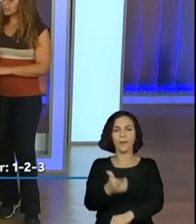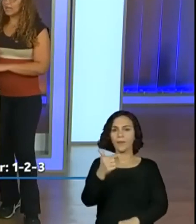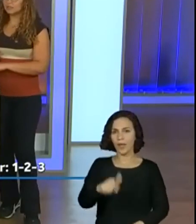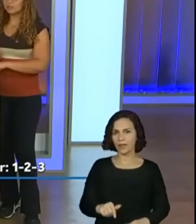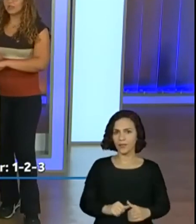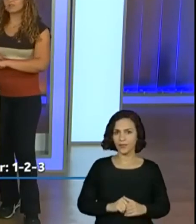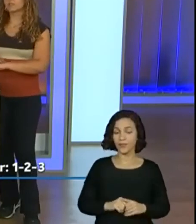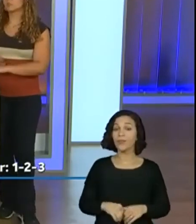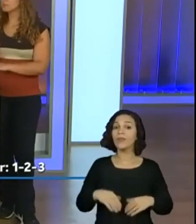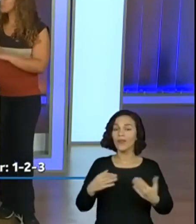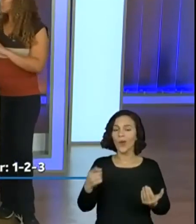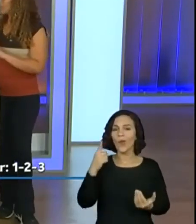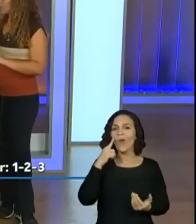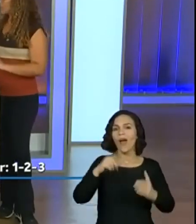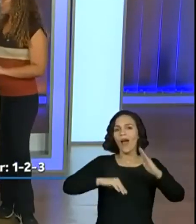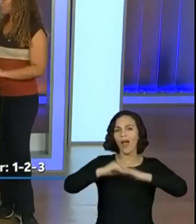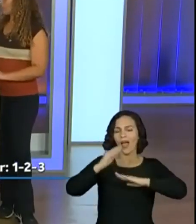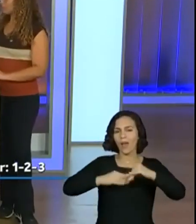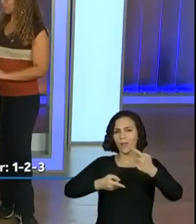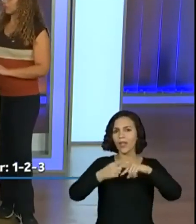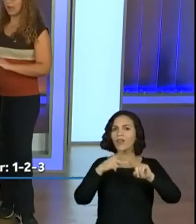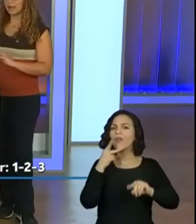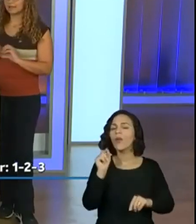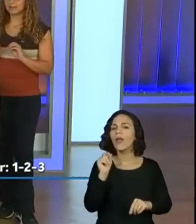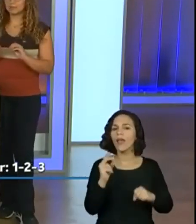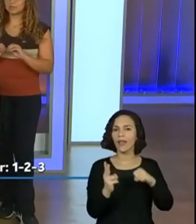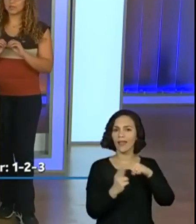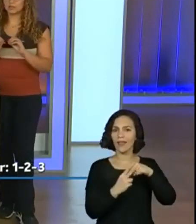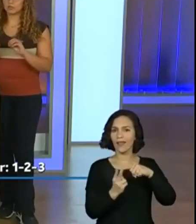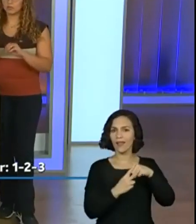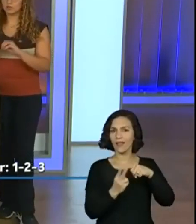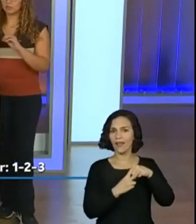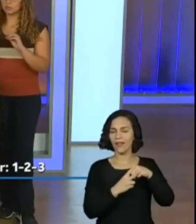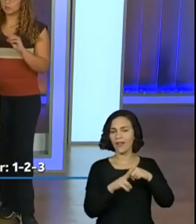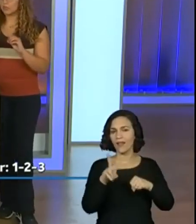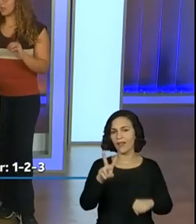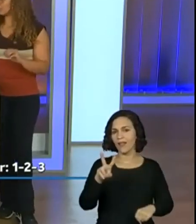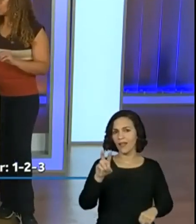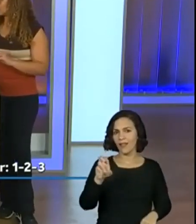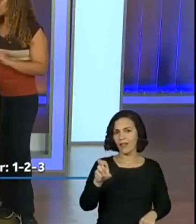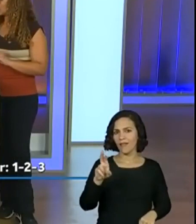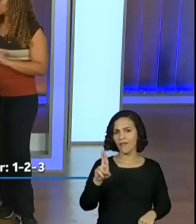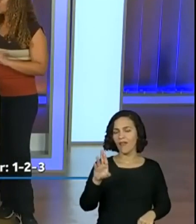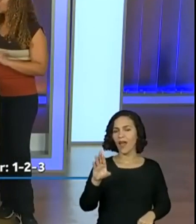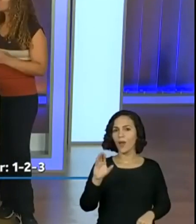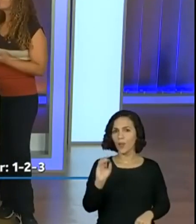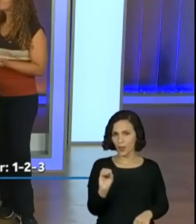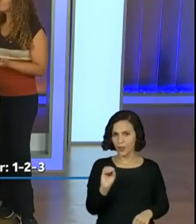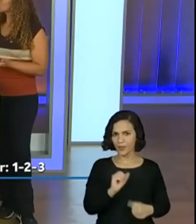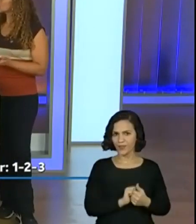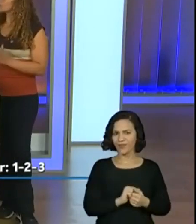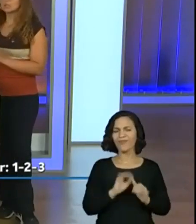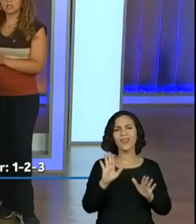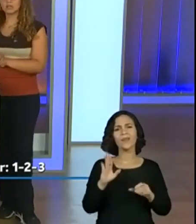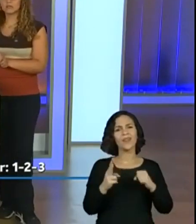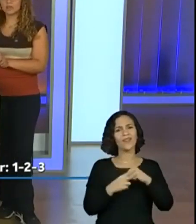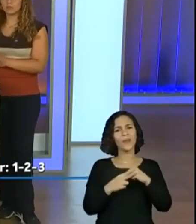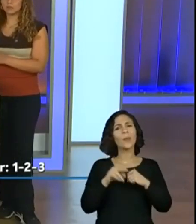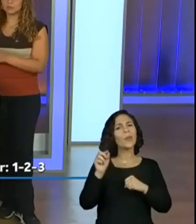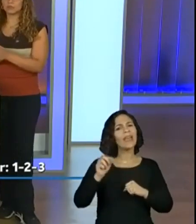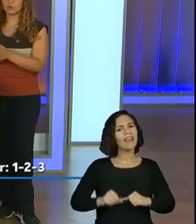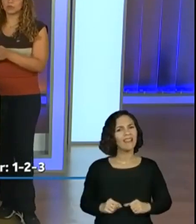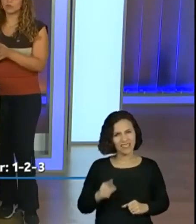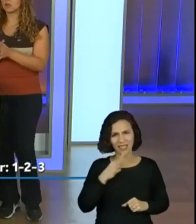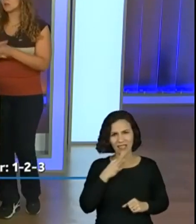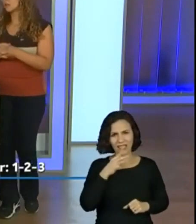lá na habilidade, falava sobre verbos, né, professora? Exato. As terminações dos verbos. Os verbos. Primeiro, o que é verbo? Então, o que é